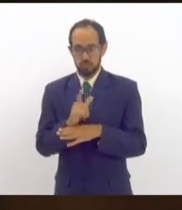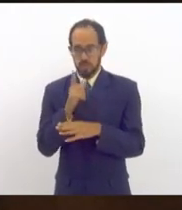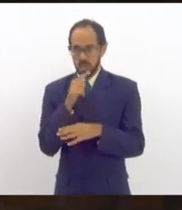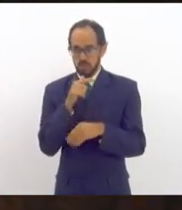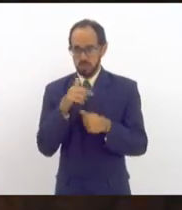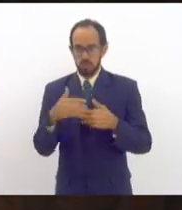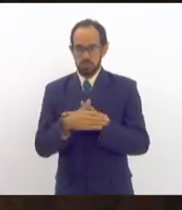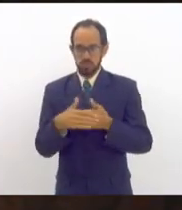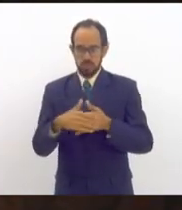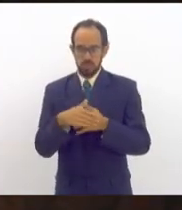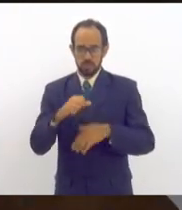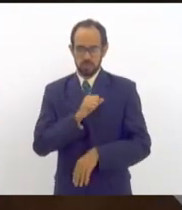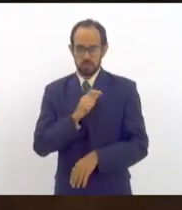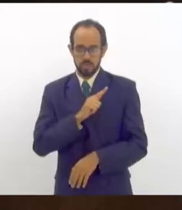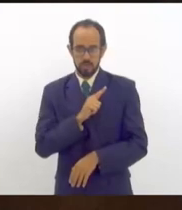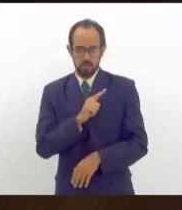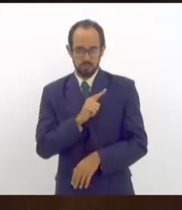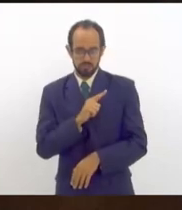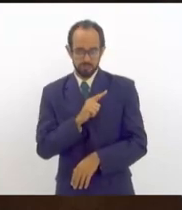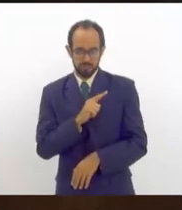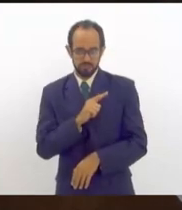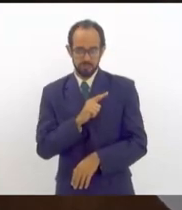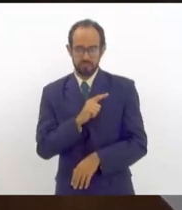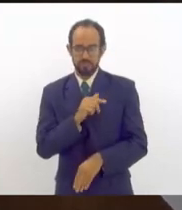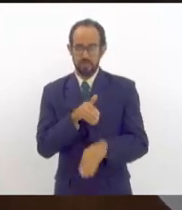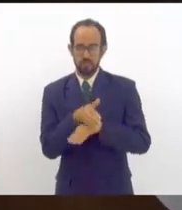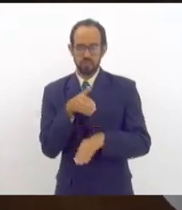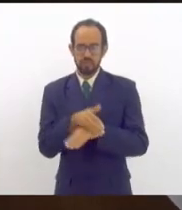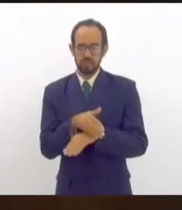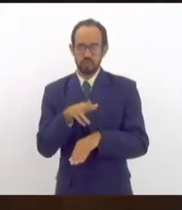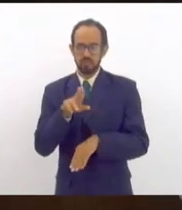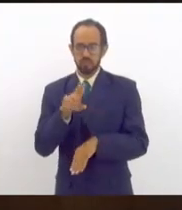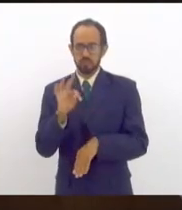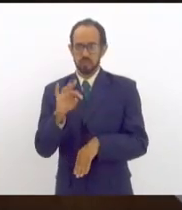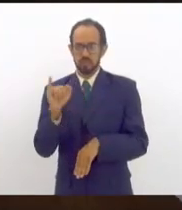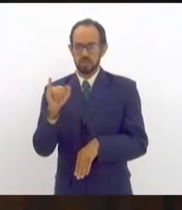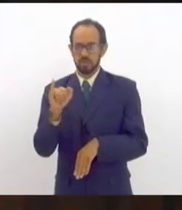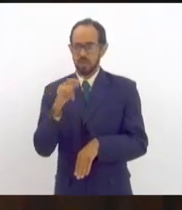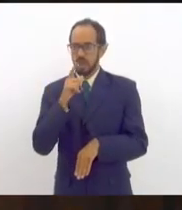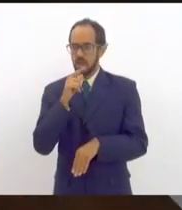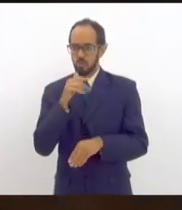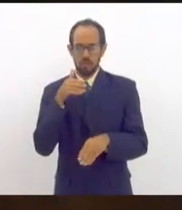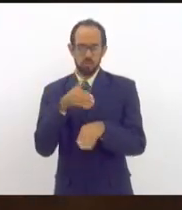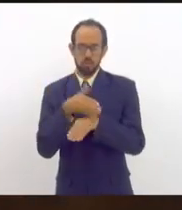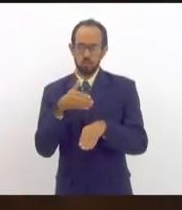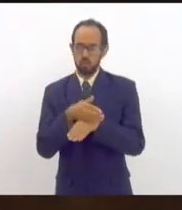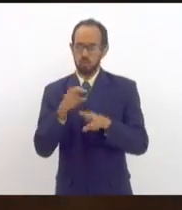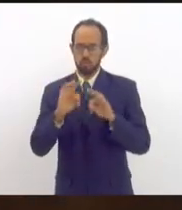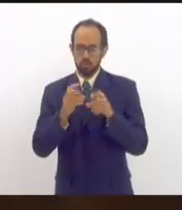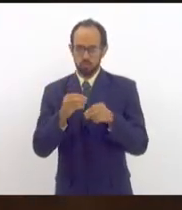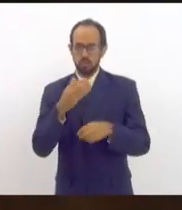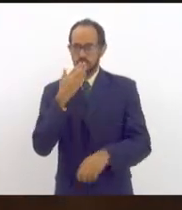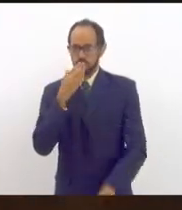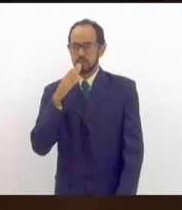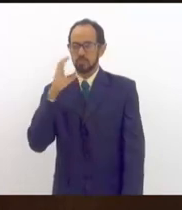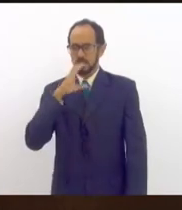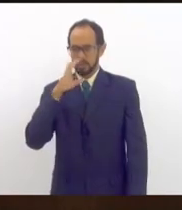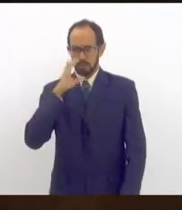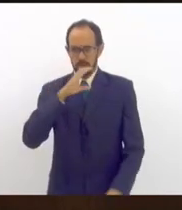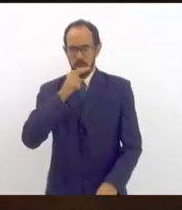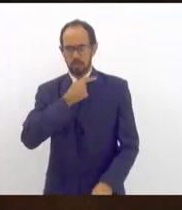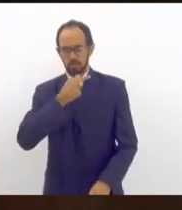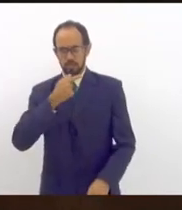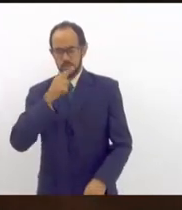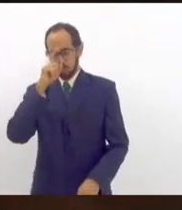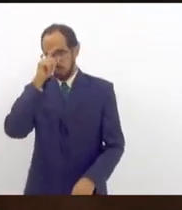Gonçalo invadindo as utis tudo água tomou conta de tudo então vamos pedir serenidade ao Governador para que a subsecretaria sai